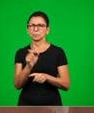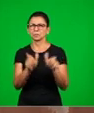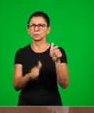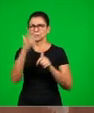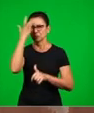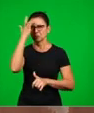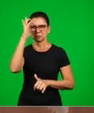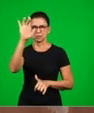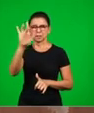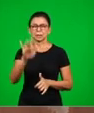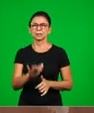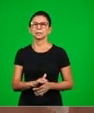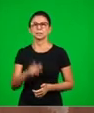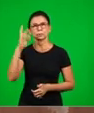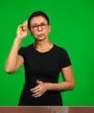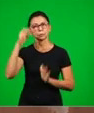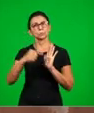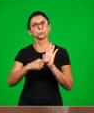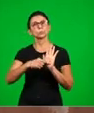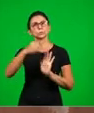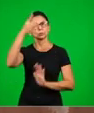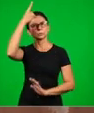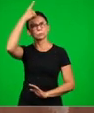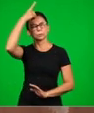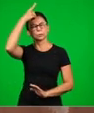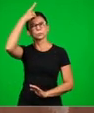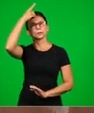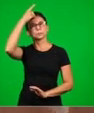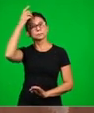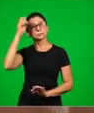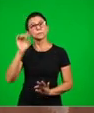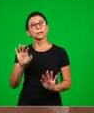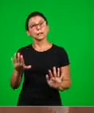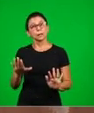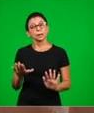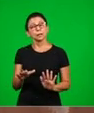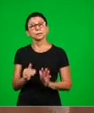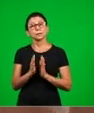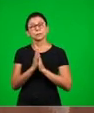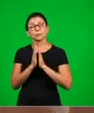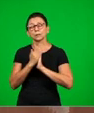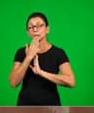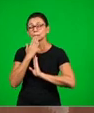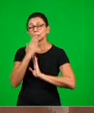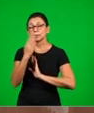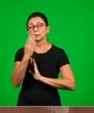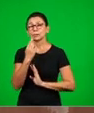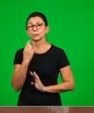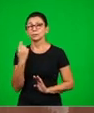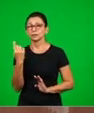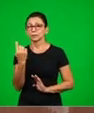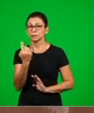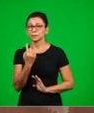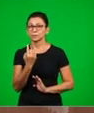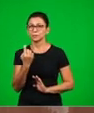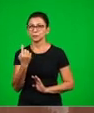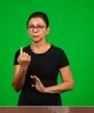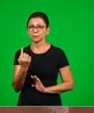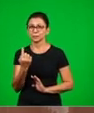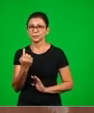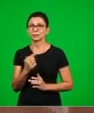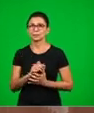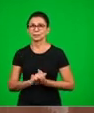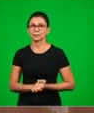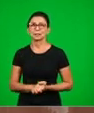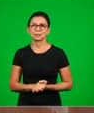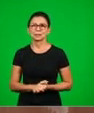de dons espirituais, estamos indo. E orem por nós, para não me perder nos lugares. Tem